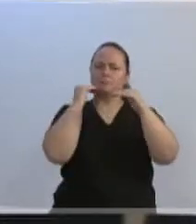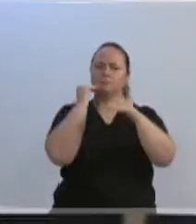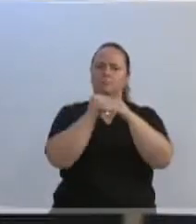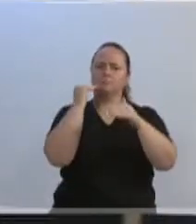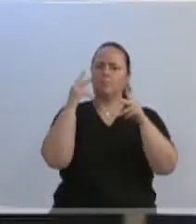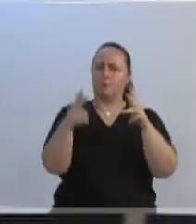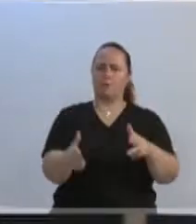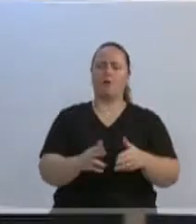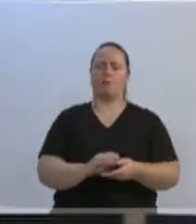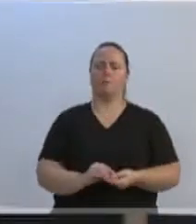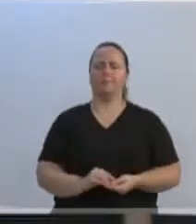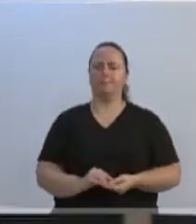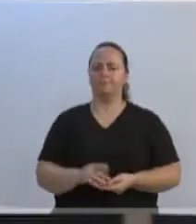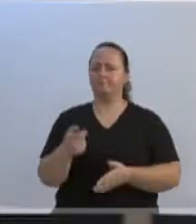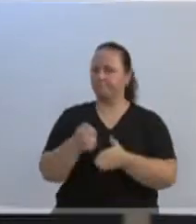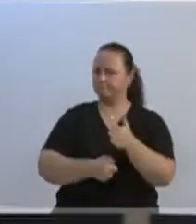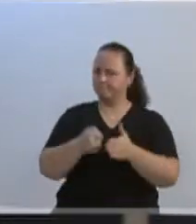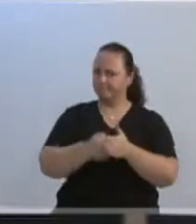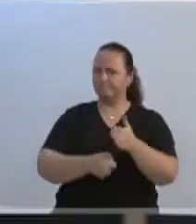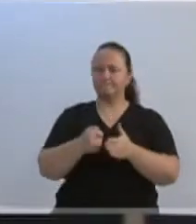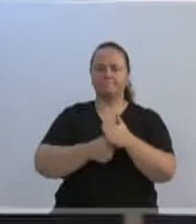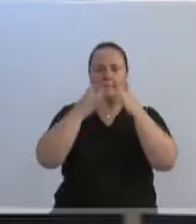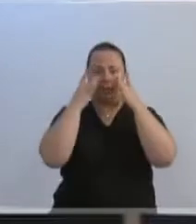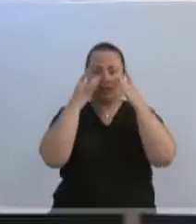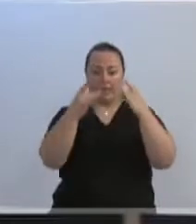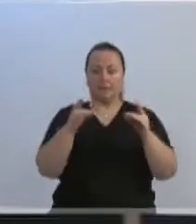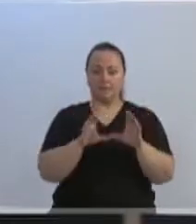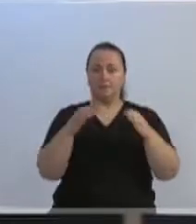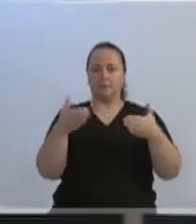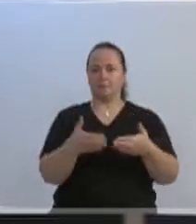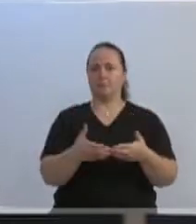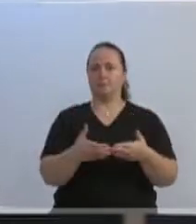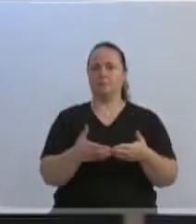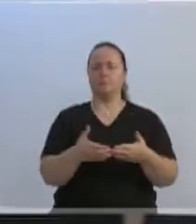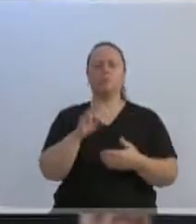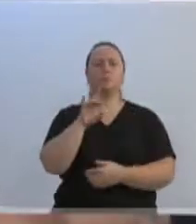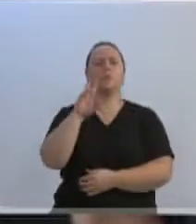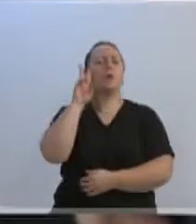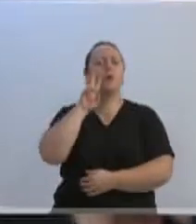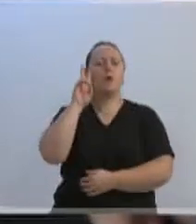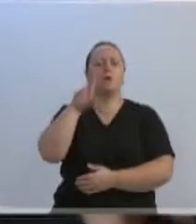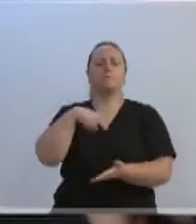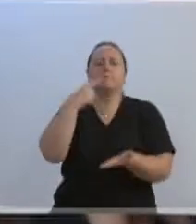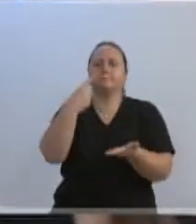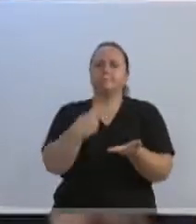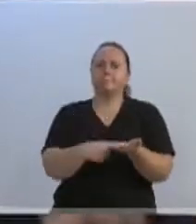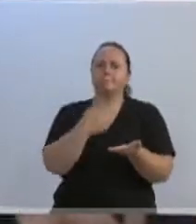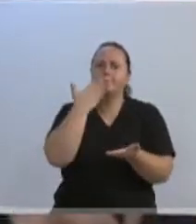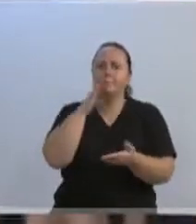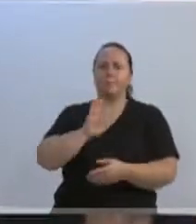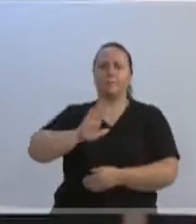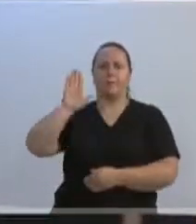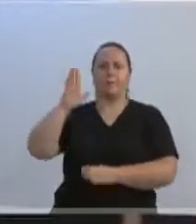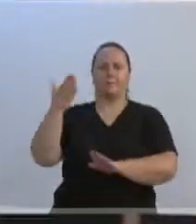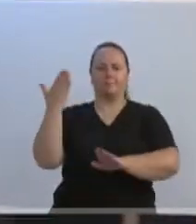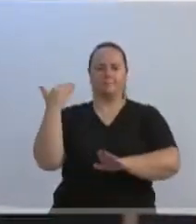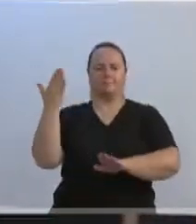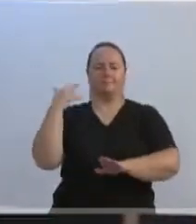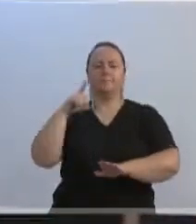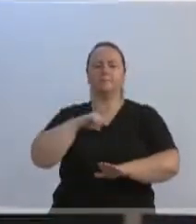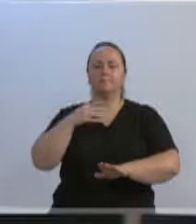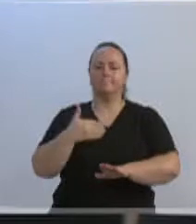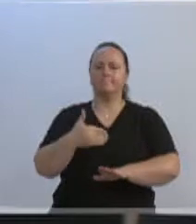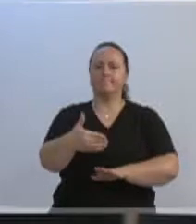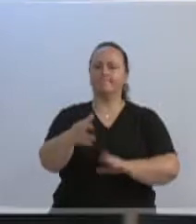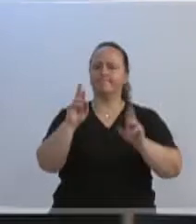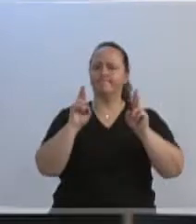muito grande com muito a atenção para essas comunidades e apenas relembrei alguns compromissos com as promessas de campanha que ainda tem esperança